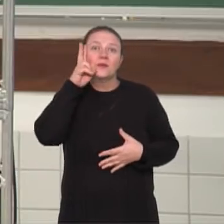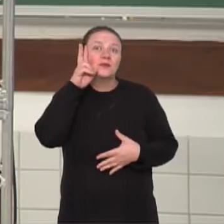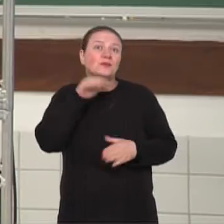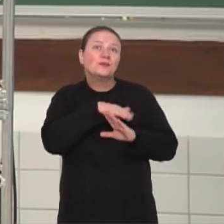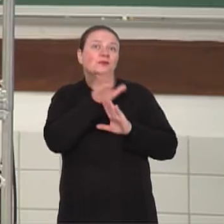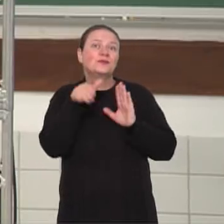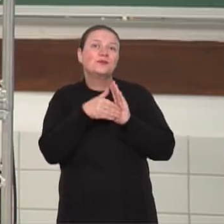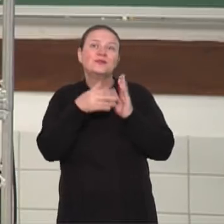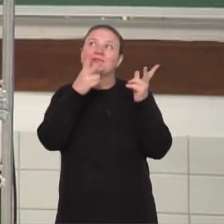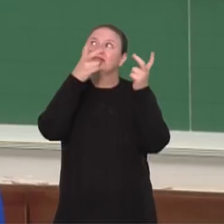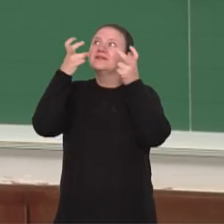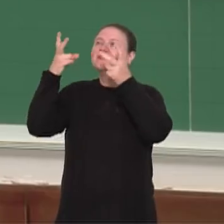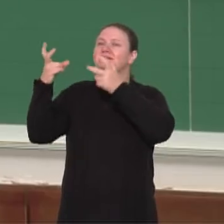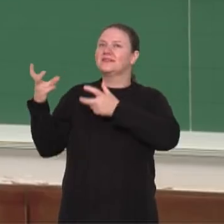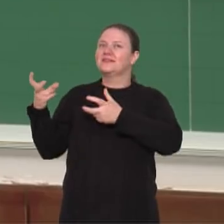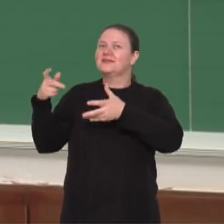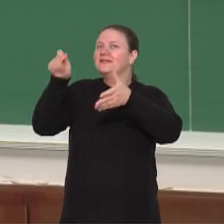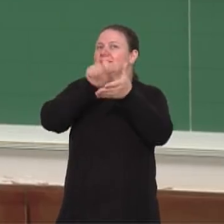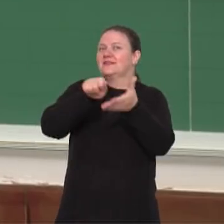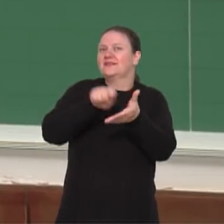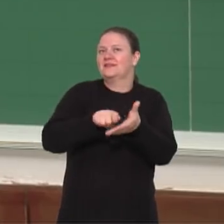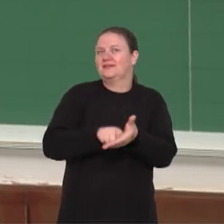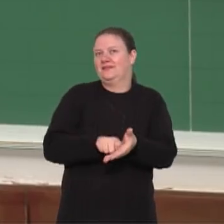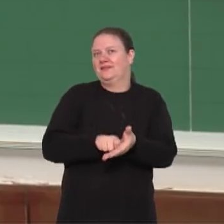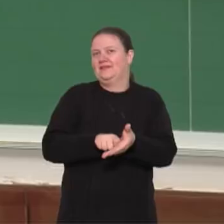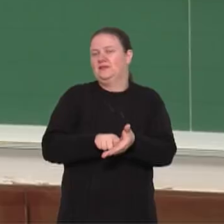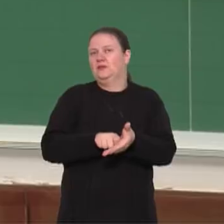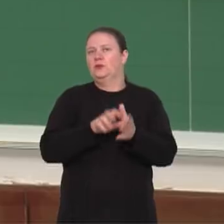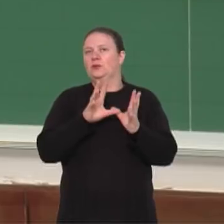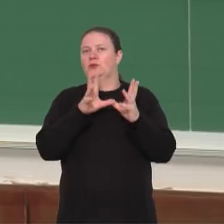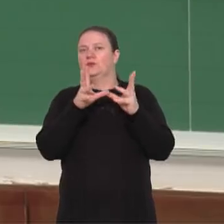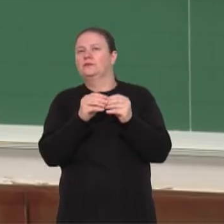o que vocês observam nesta tirinha? Todos